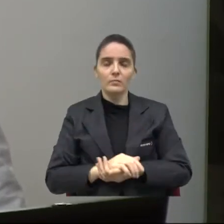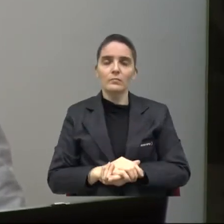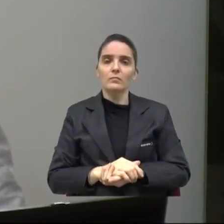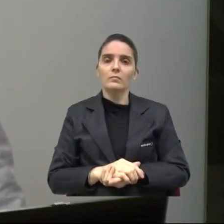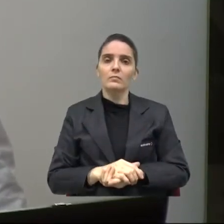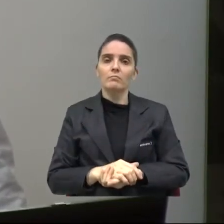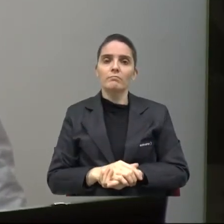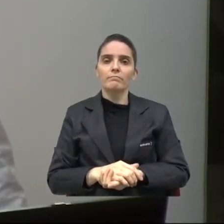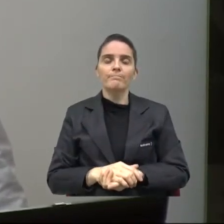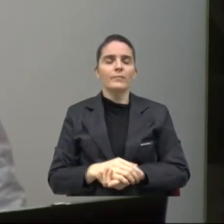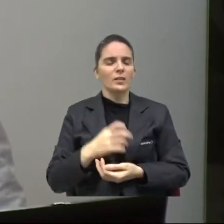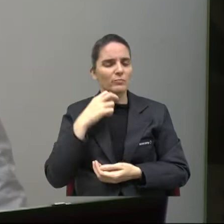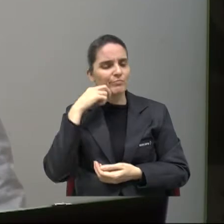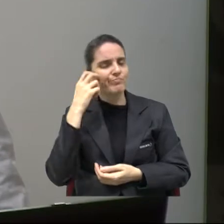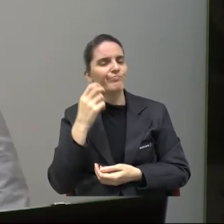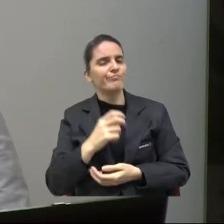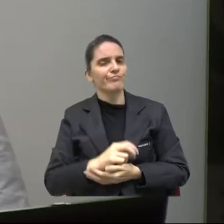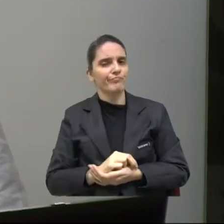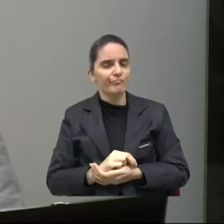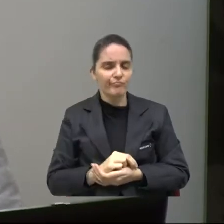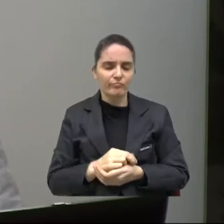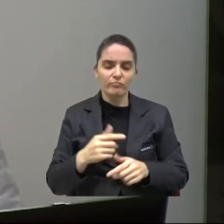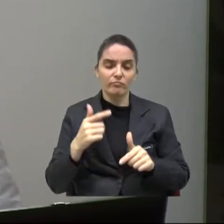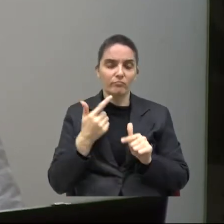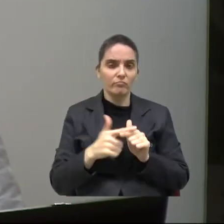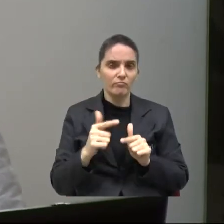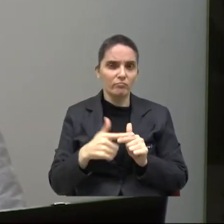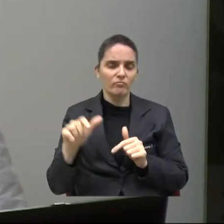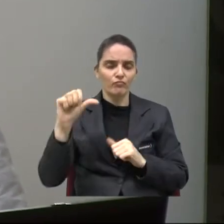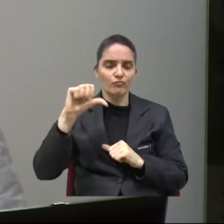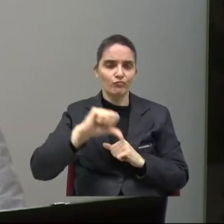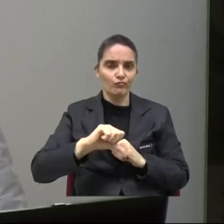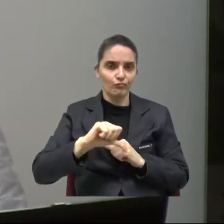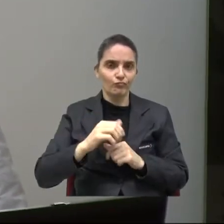uma vergonha o serviço está sendo executado em Limeira.